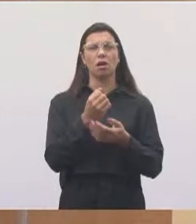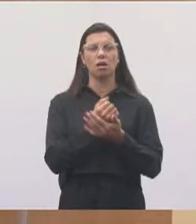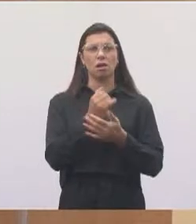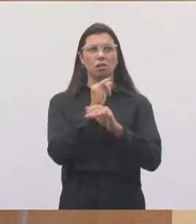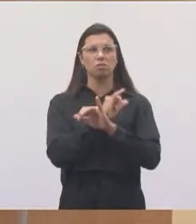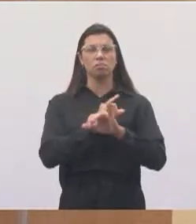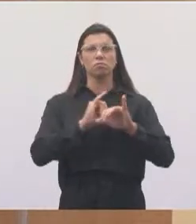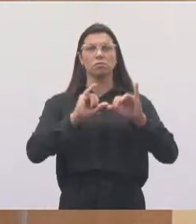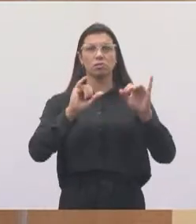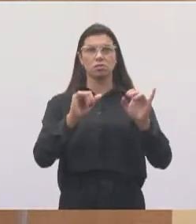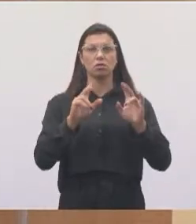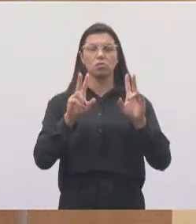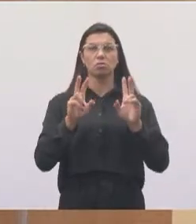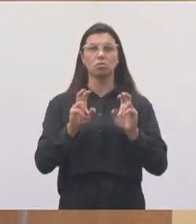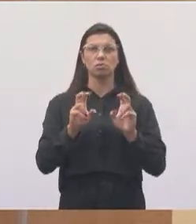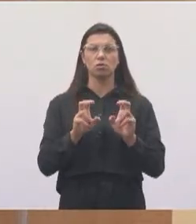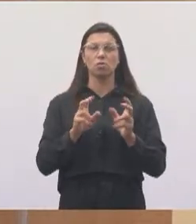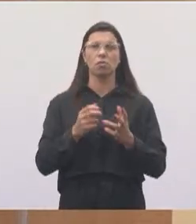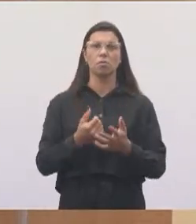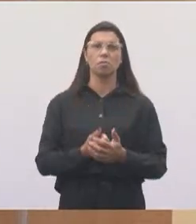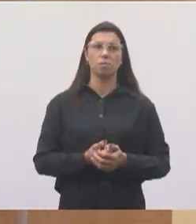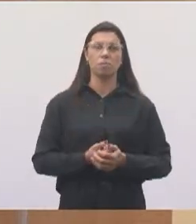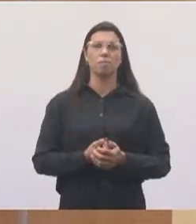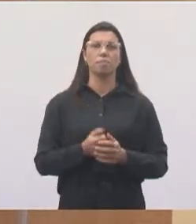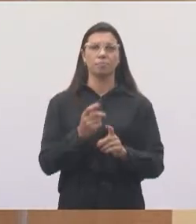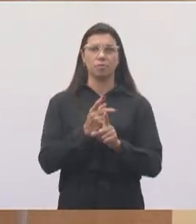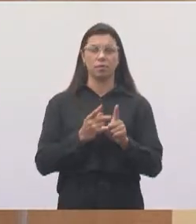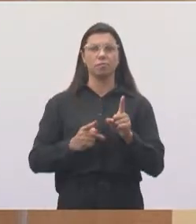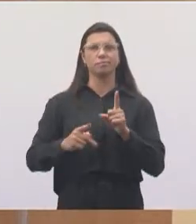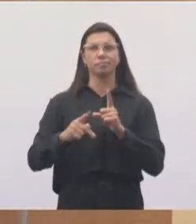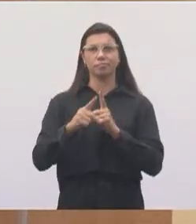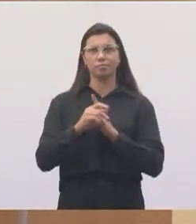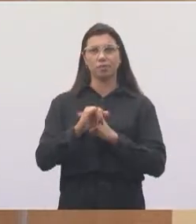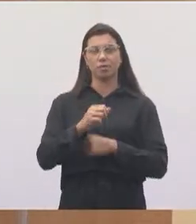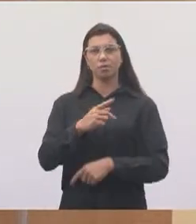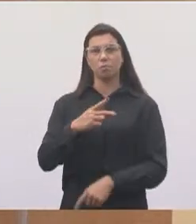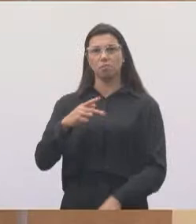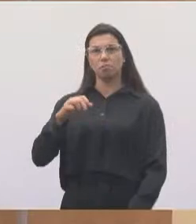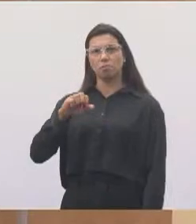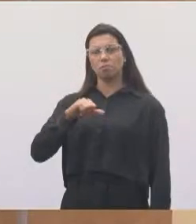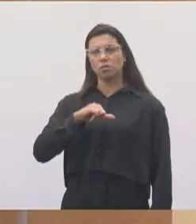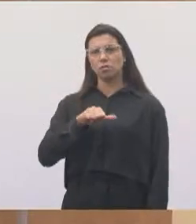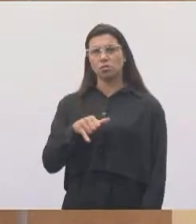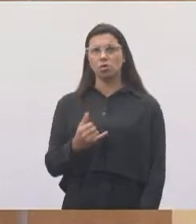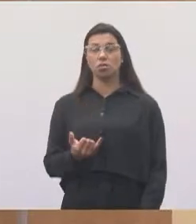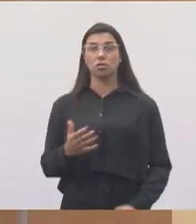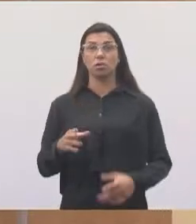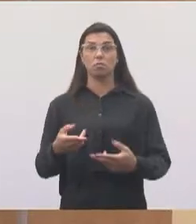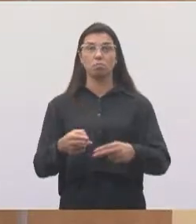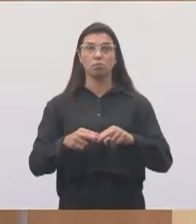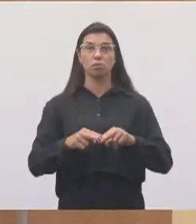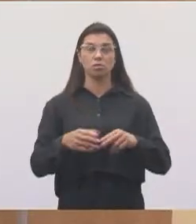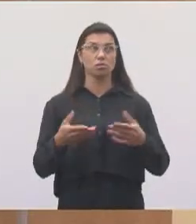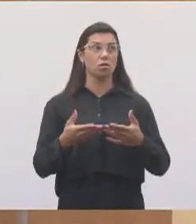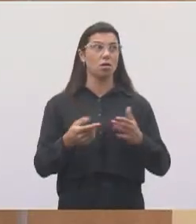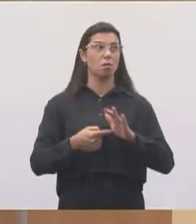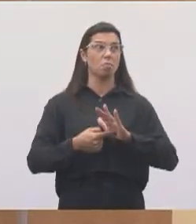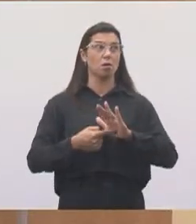órgãos gestores do regime de previdência dos servidores públicos. Dentre o cenário